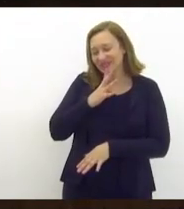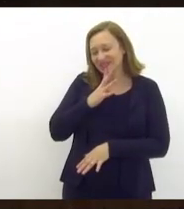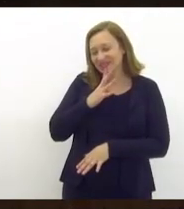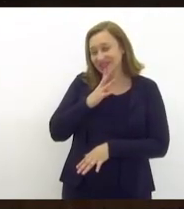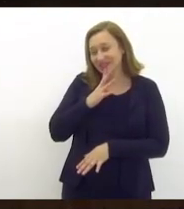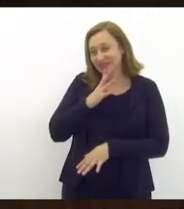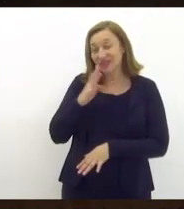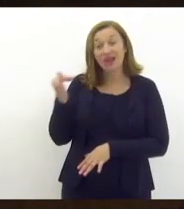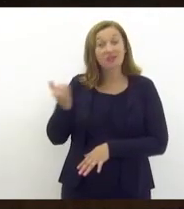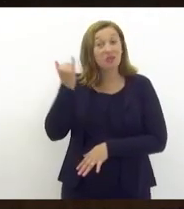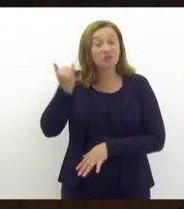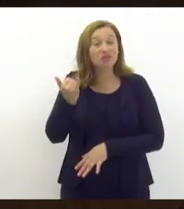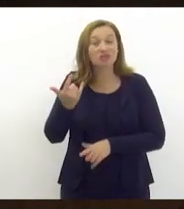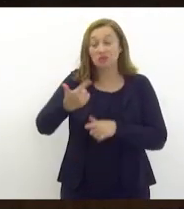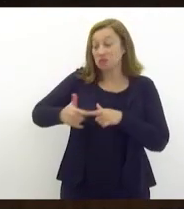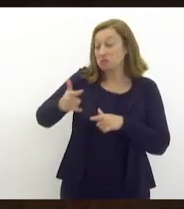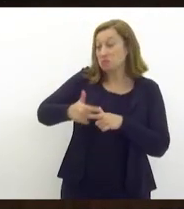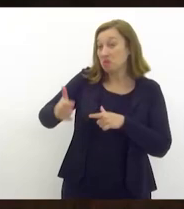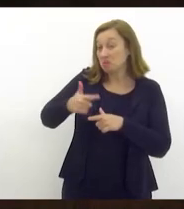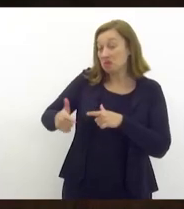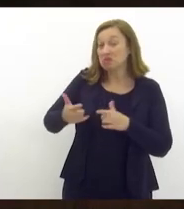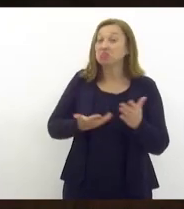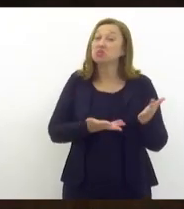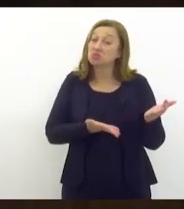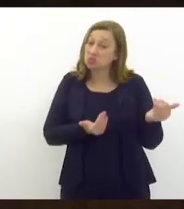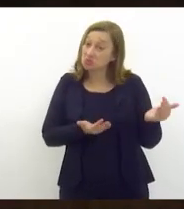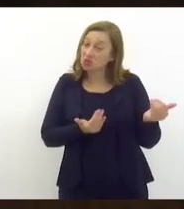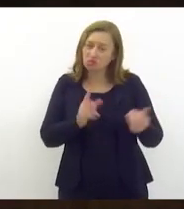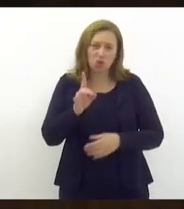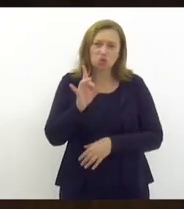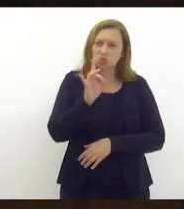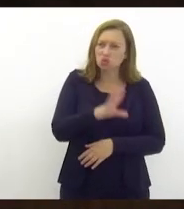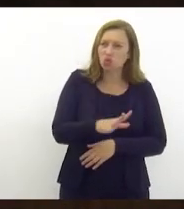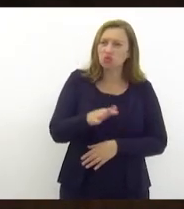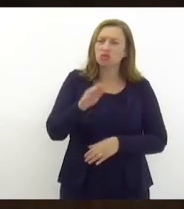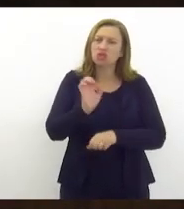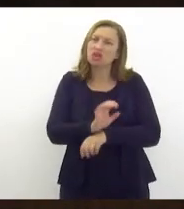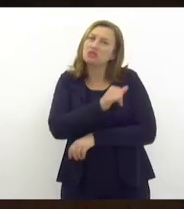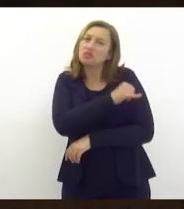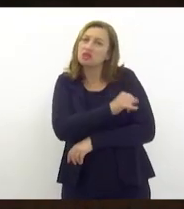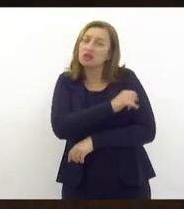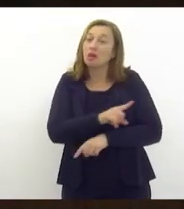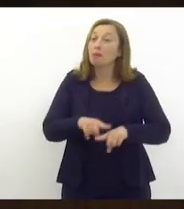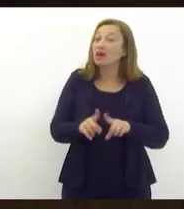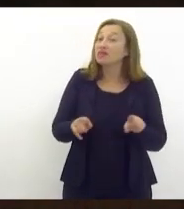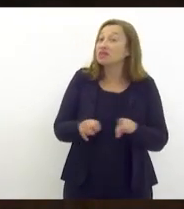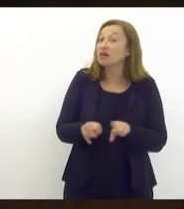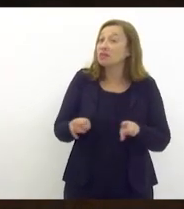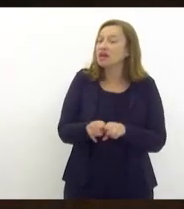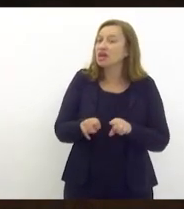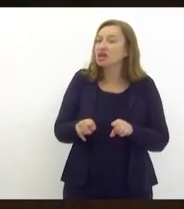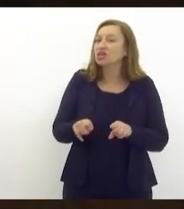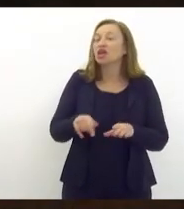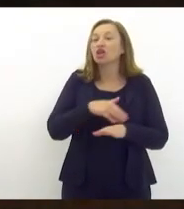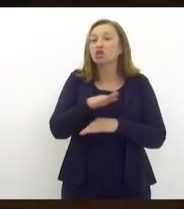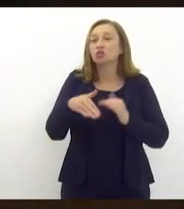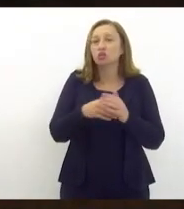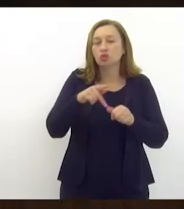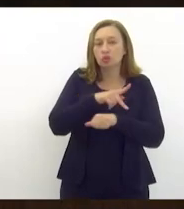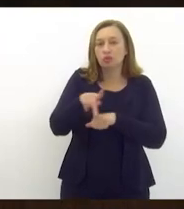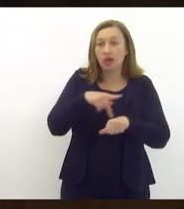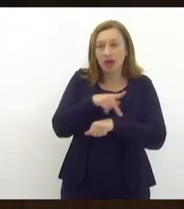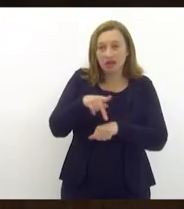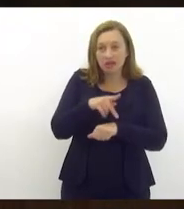que é o problema enfrentado pelos jovens, não só no estado do Rio de Janeiro, mas em todo o país.